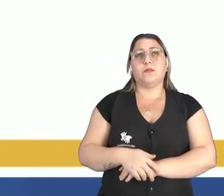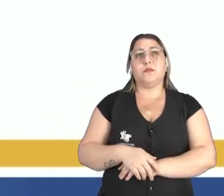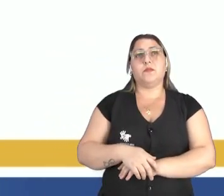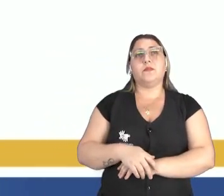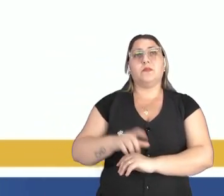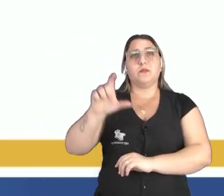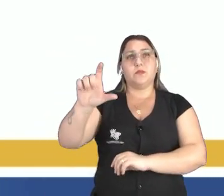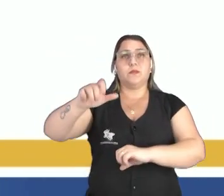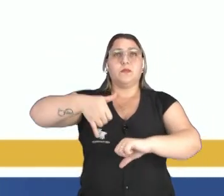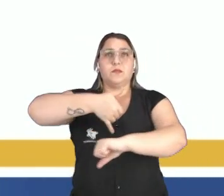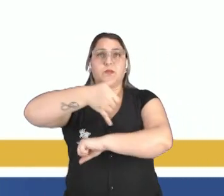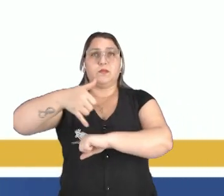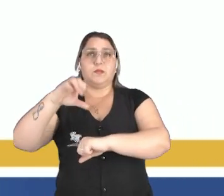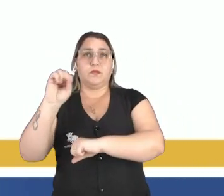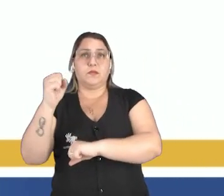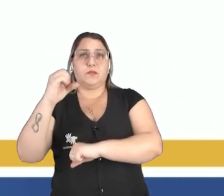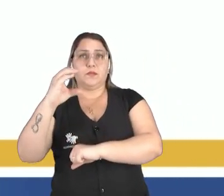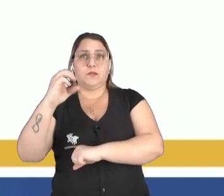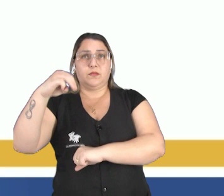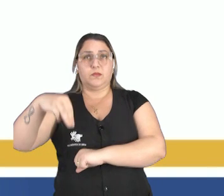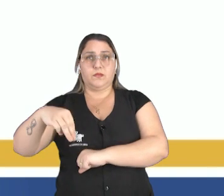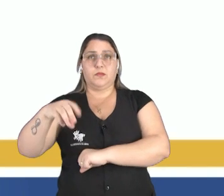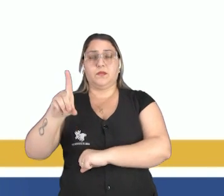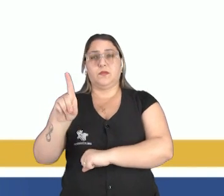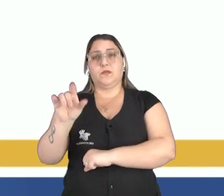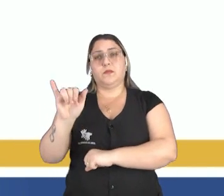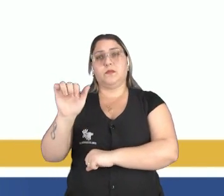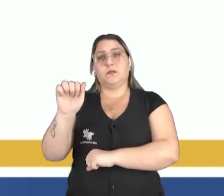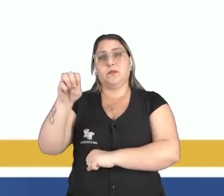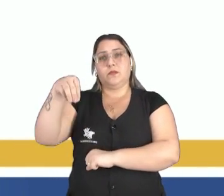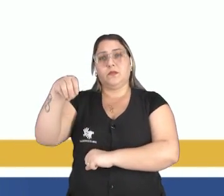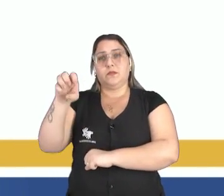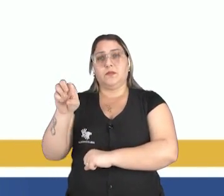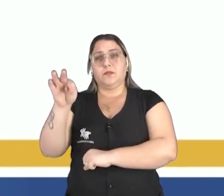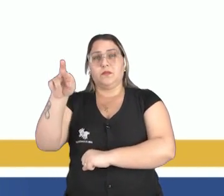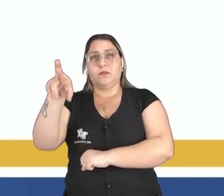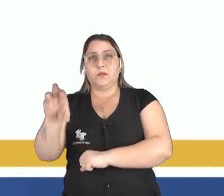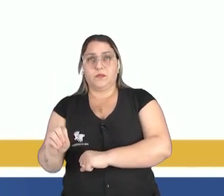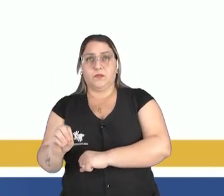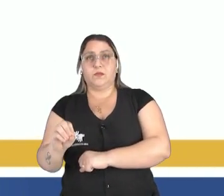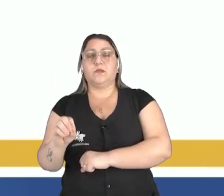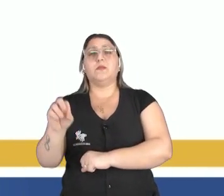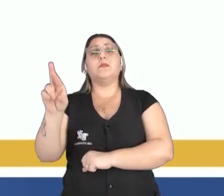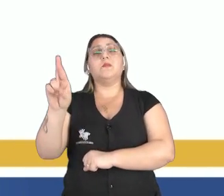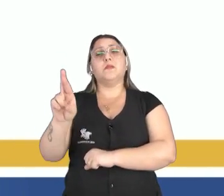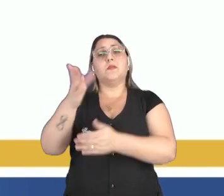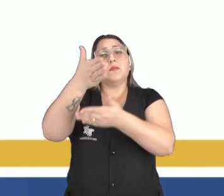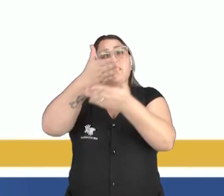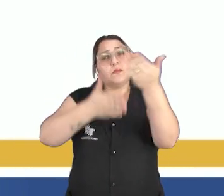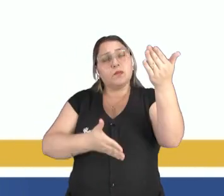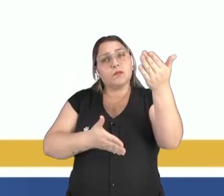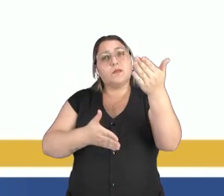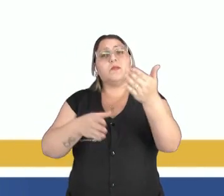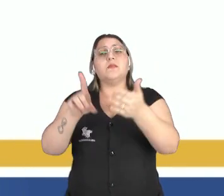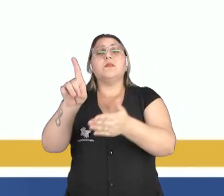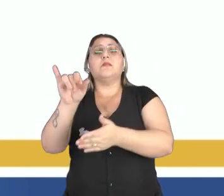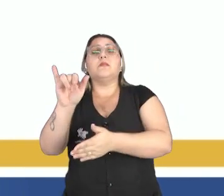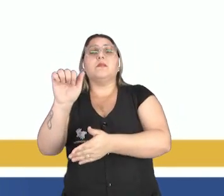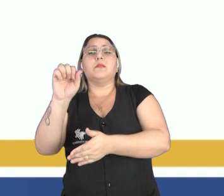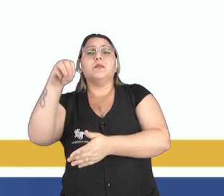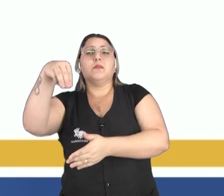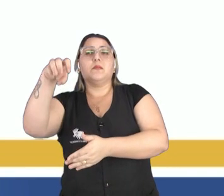de azeite cilíndrica com 8 de diâmetro. Diâmetro é sempre 2 vezes o raio. O raio é sempre a metade do